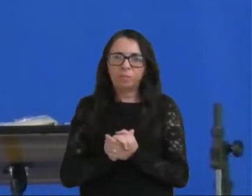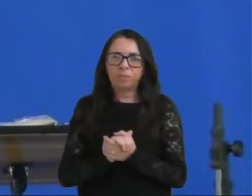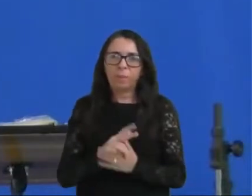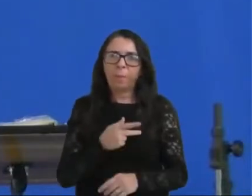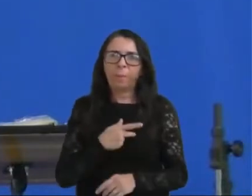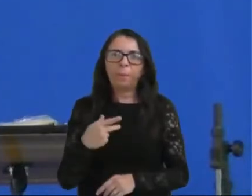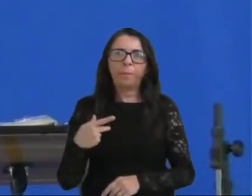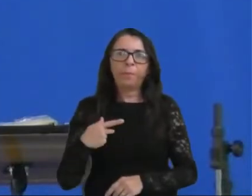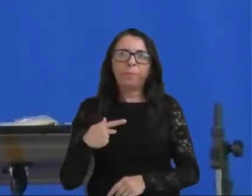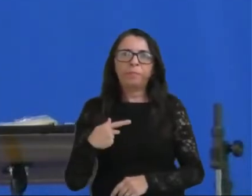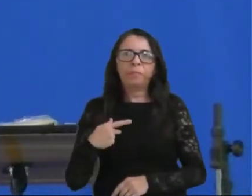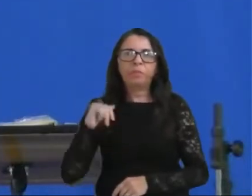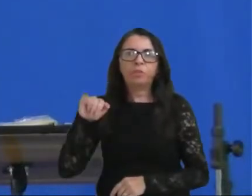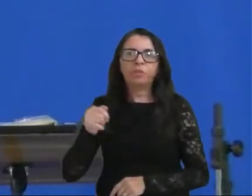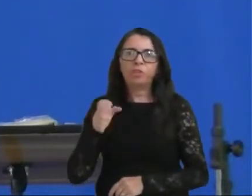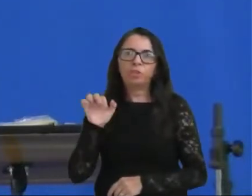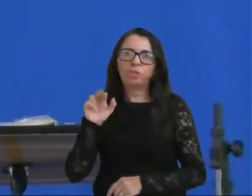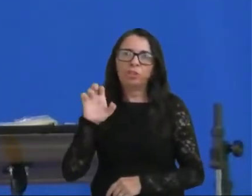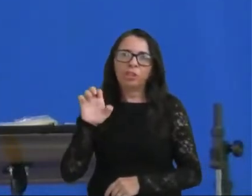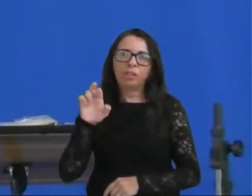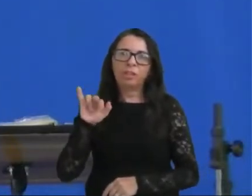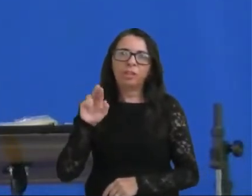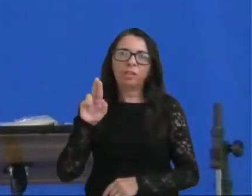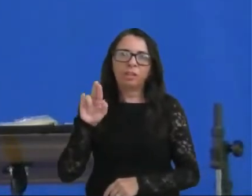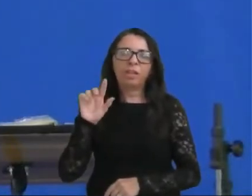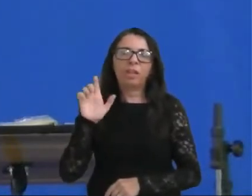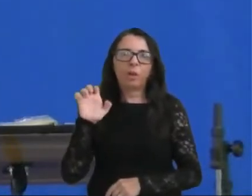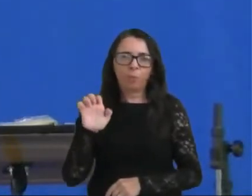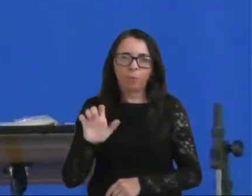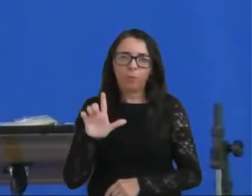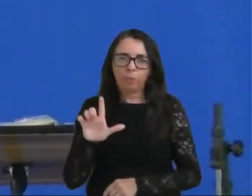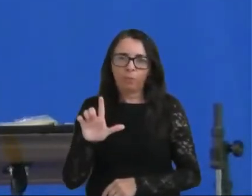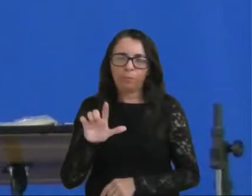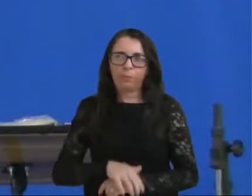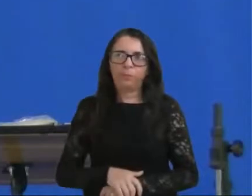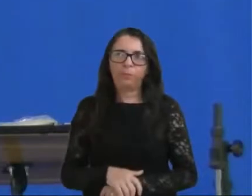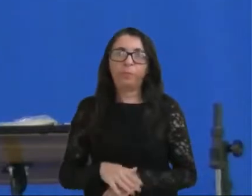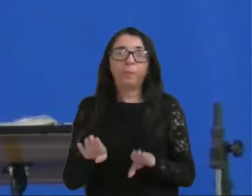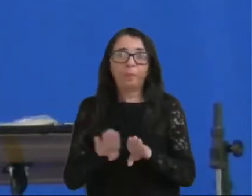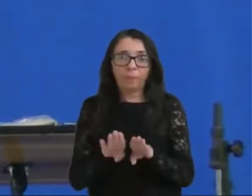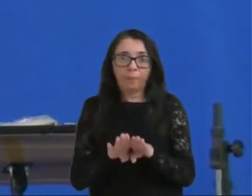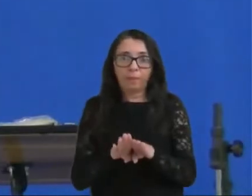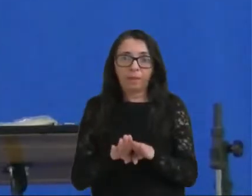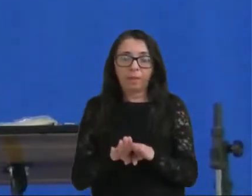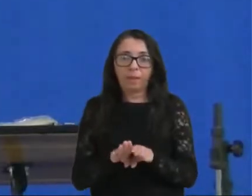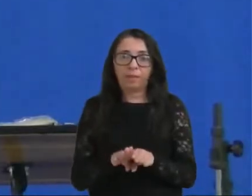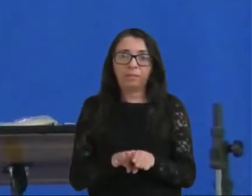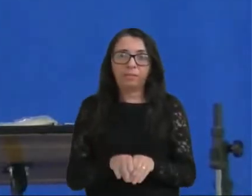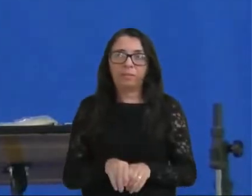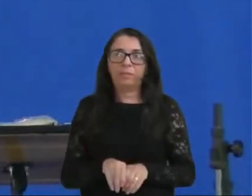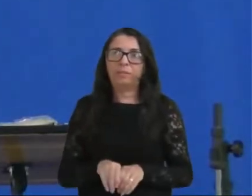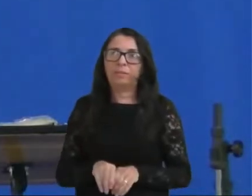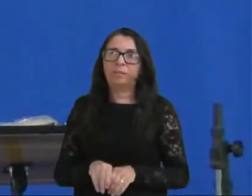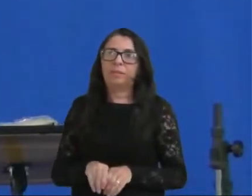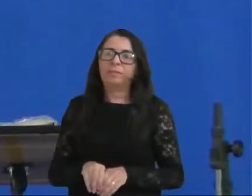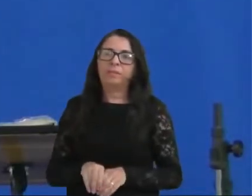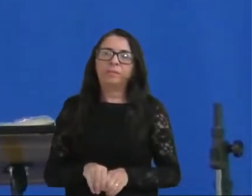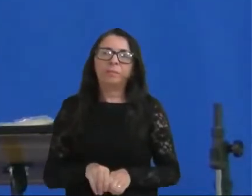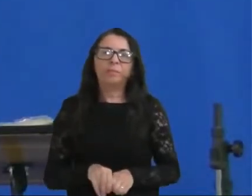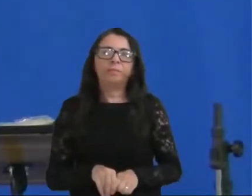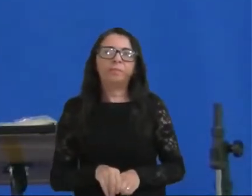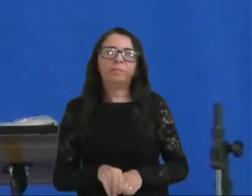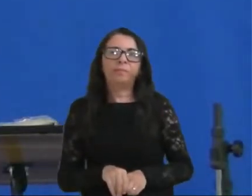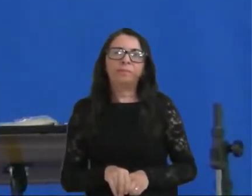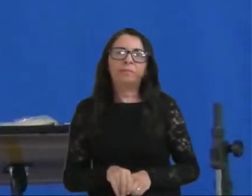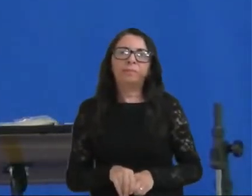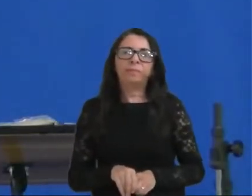no Portugal, a Solange. Deus esteja abençoando a vida dessas mulheres e a vida da minha esposa Edna, que